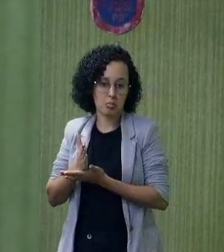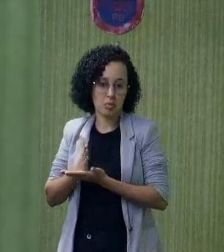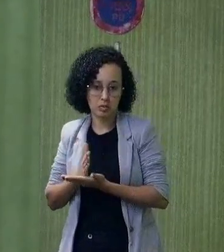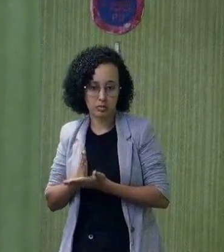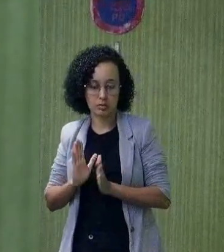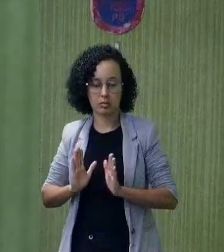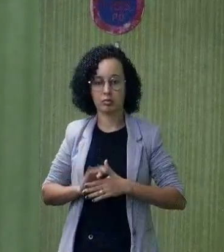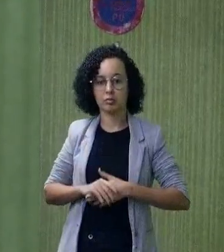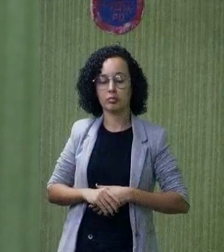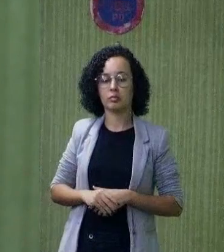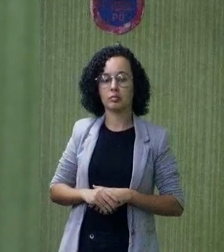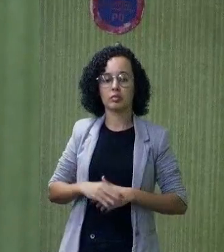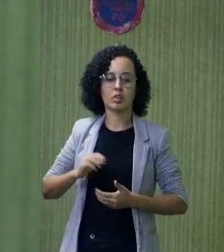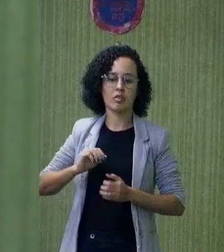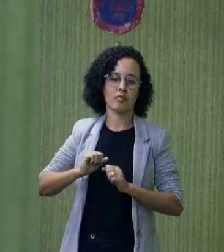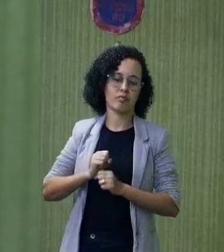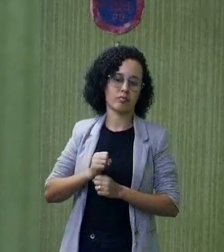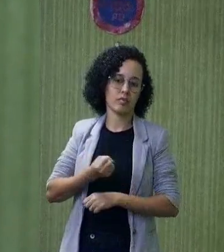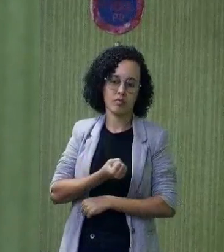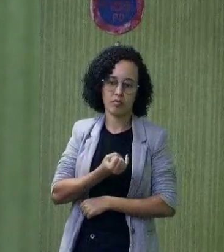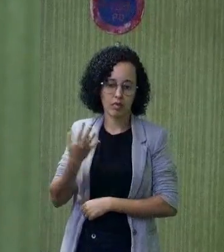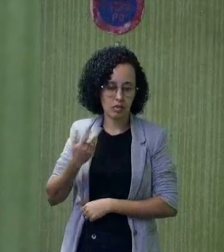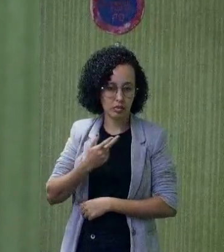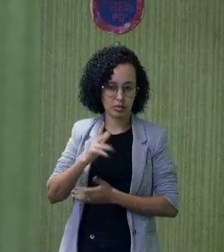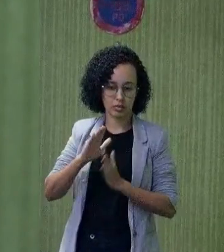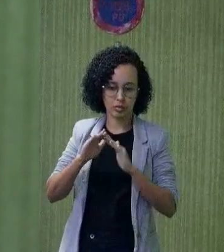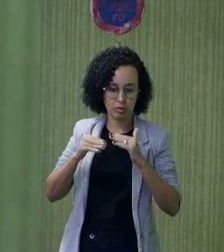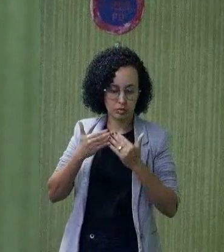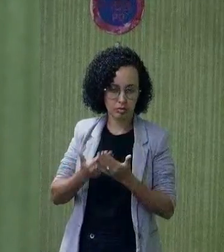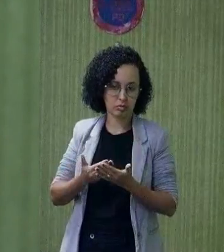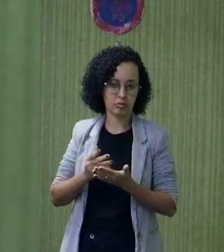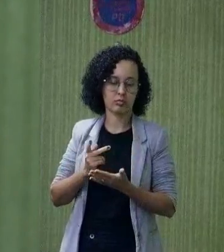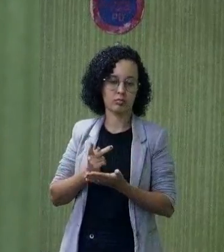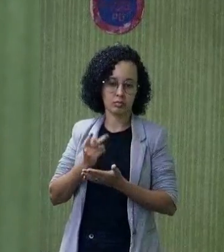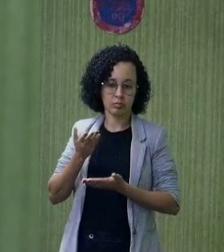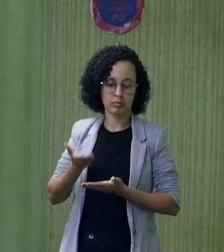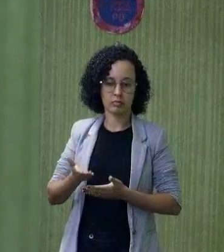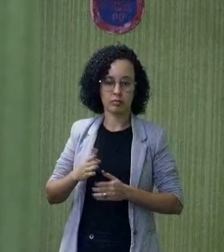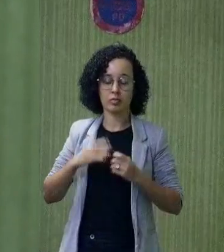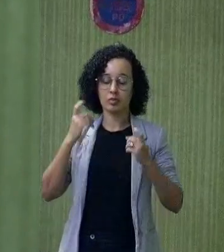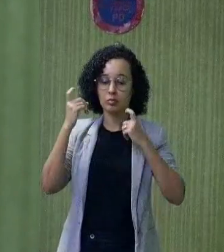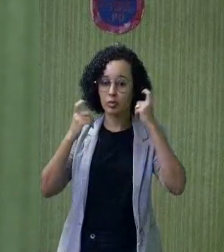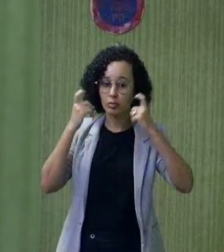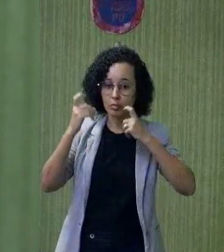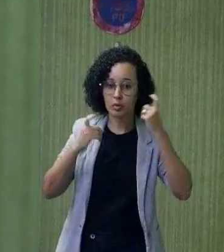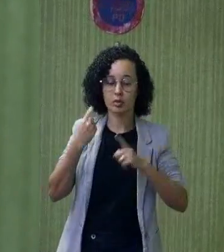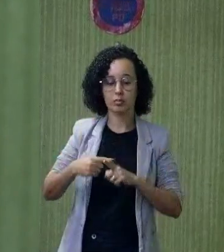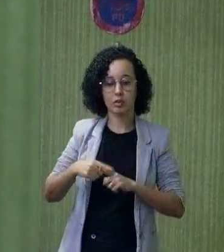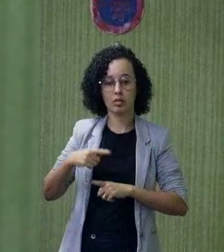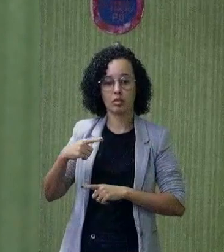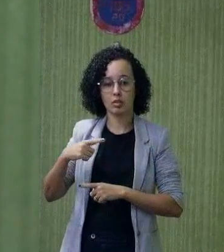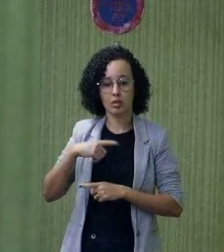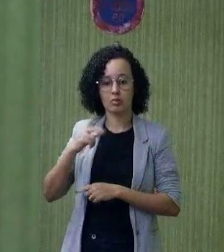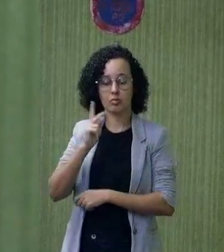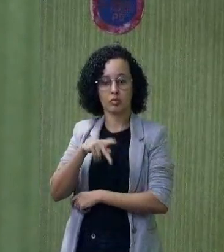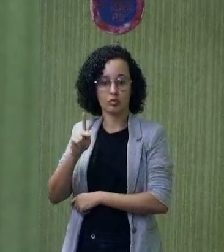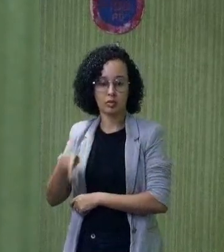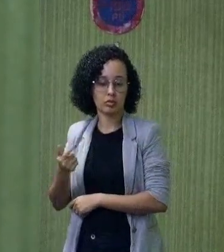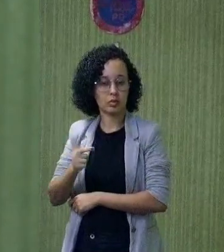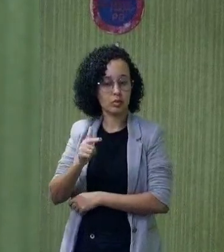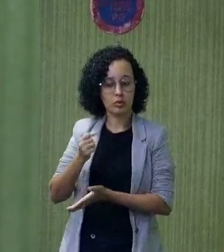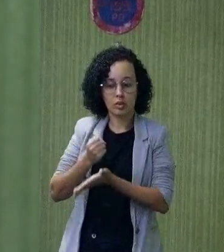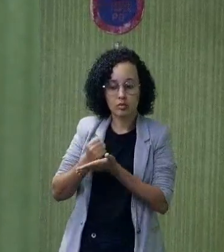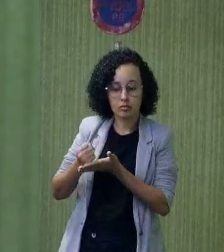são Várias escolas que passaram por isso na Região Metropolitana e é bem preocupante então tem a situação dos professores que não tem os